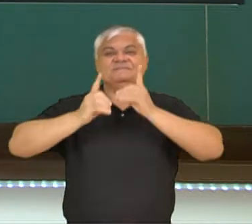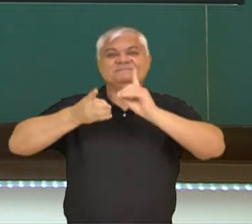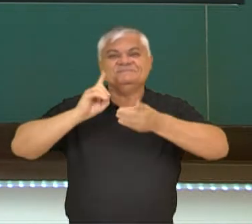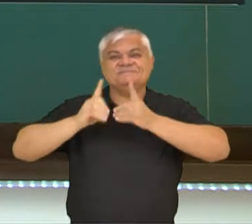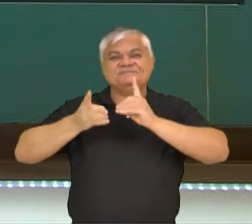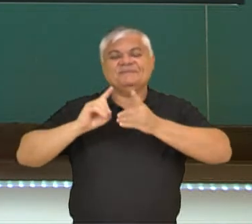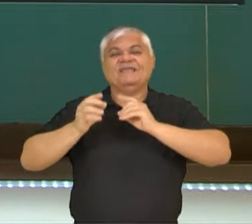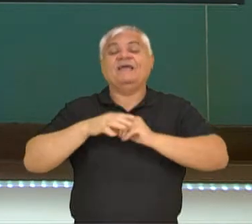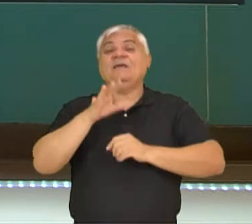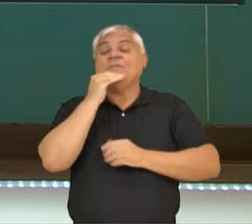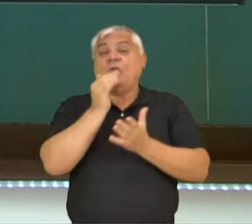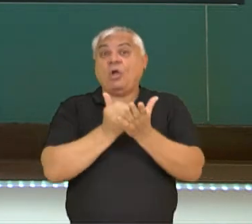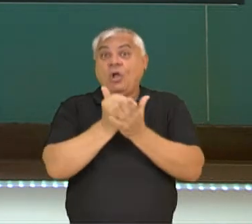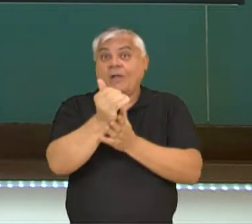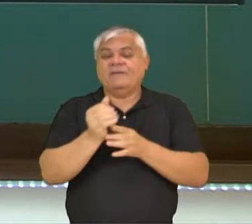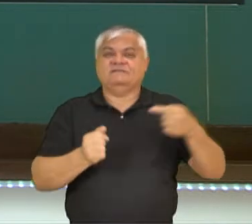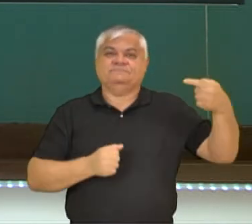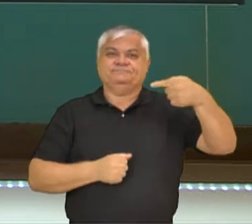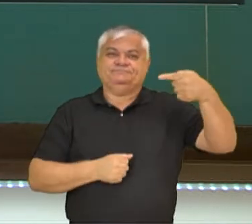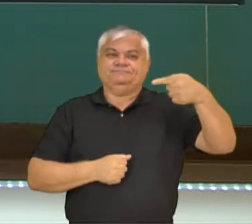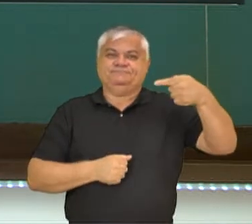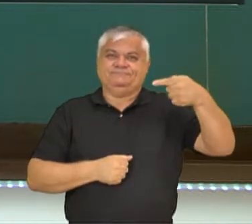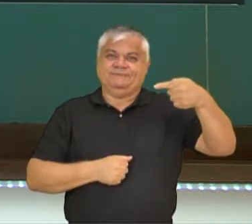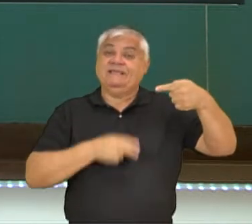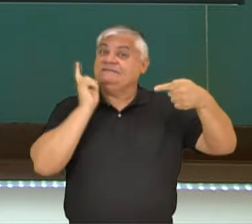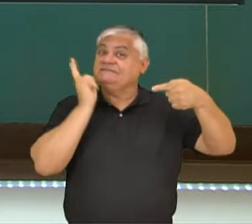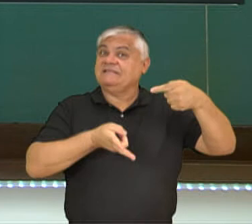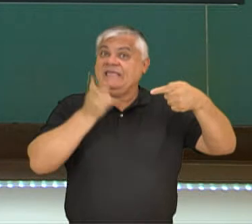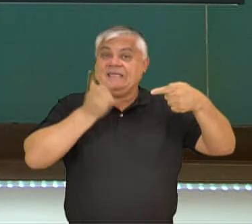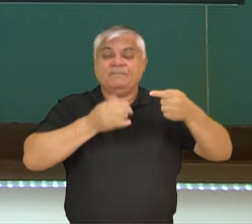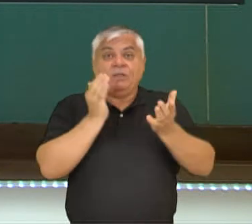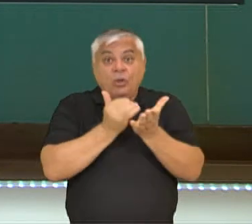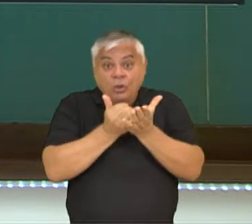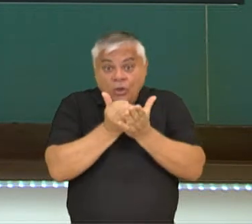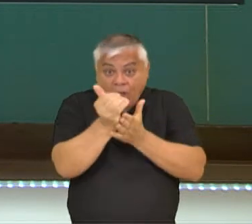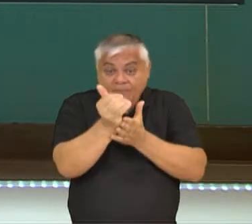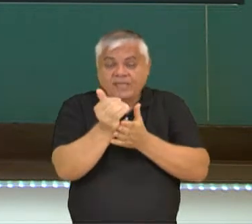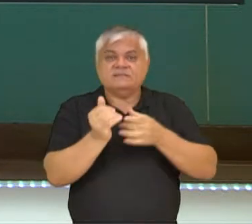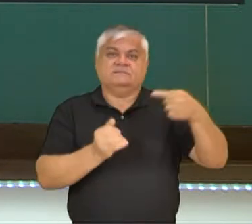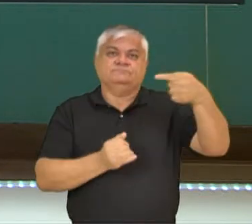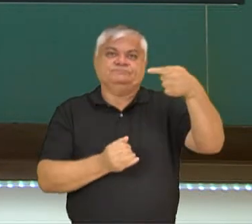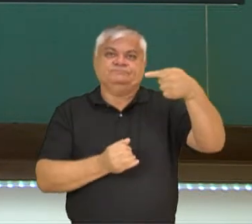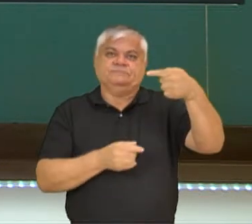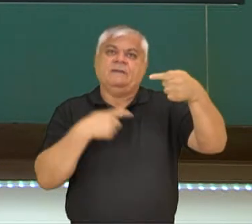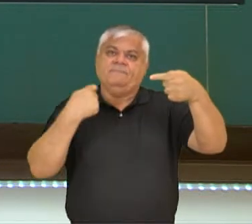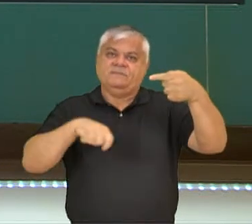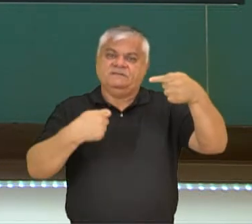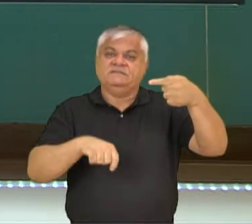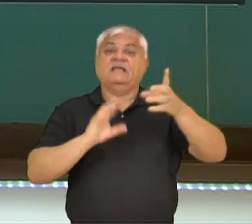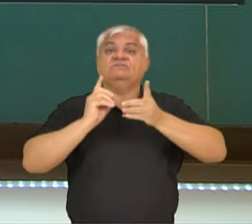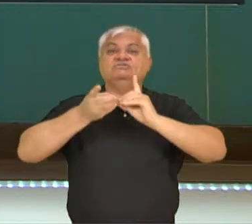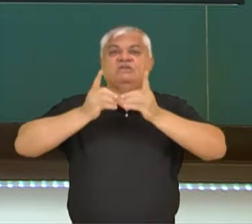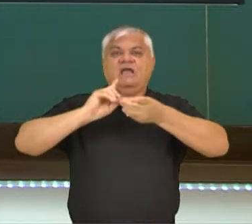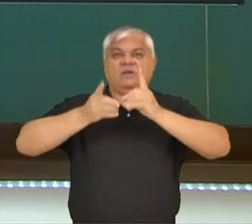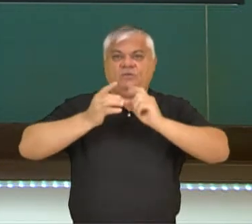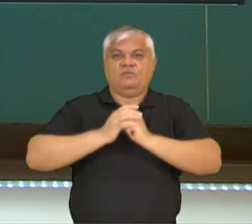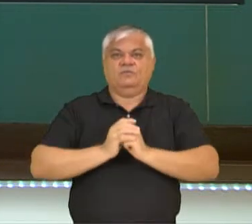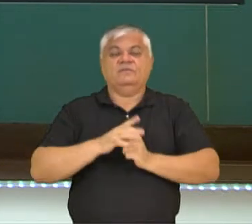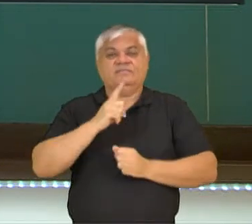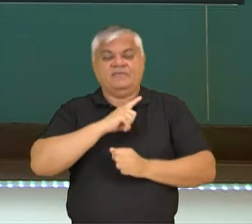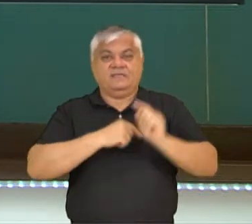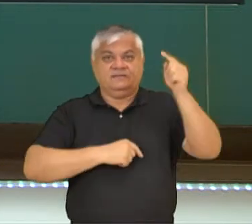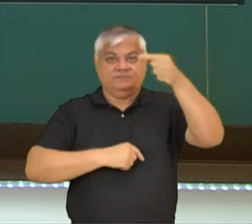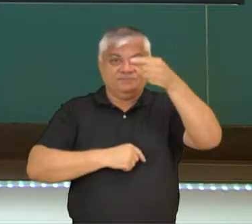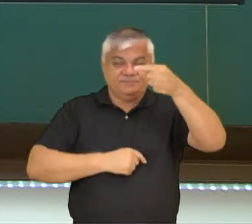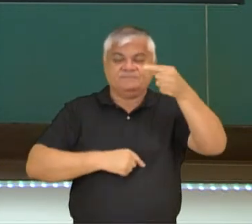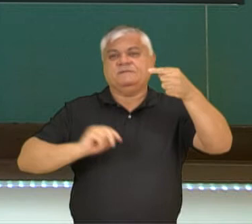do travessão. Então, quando nós temos ali um texto em formato de diálogo, nós sempre identificamos